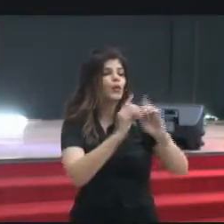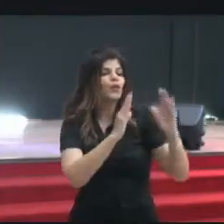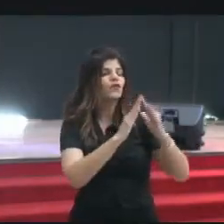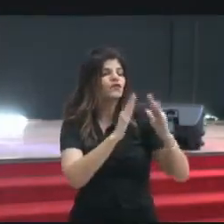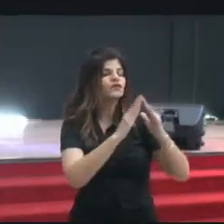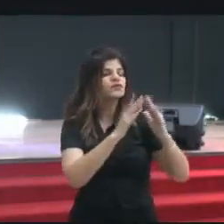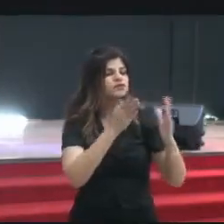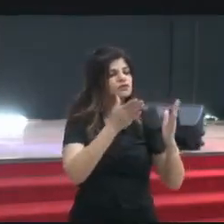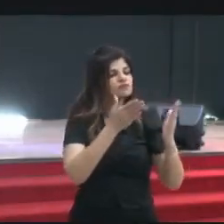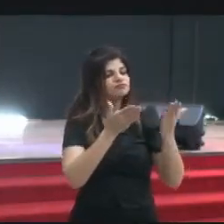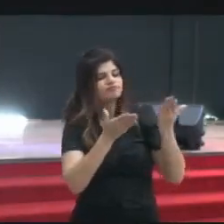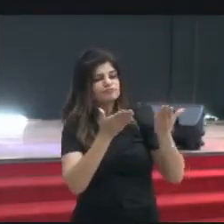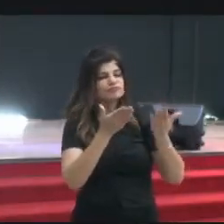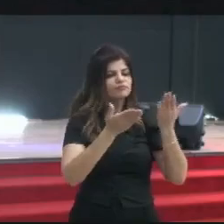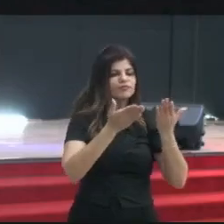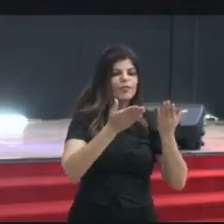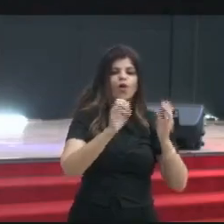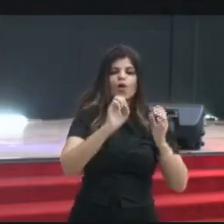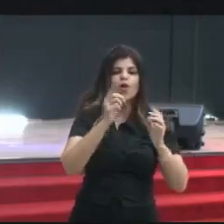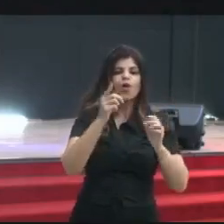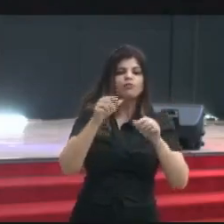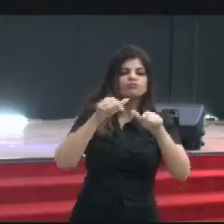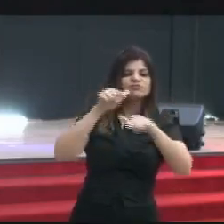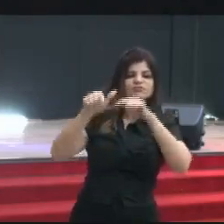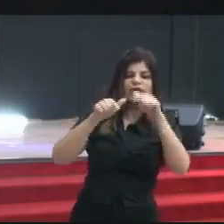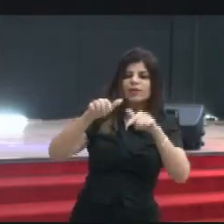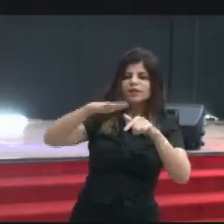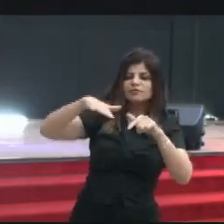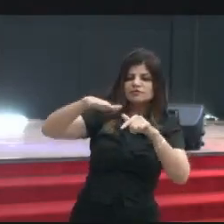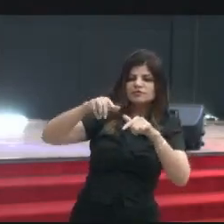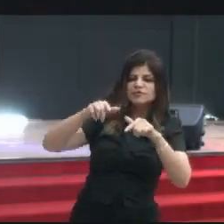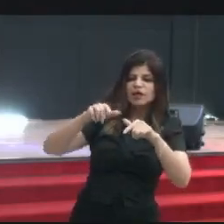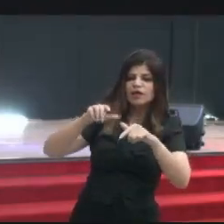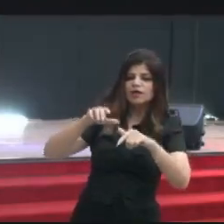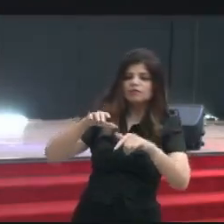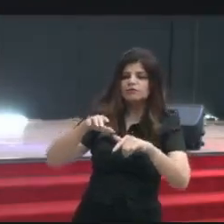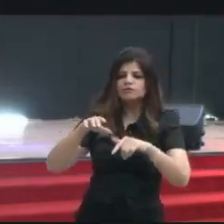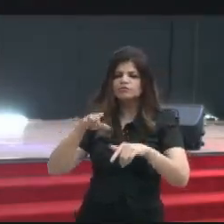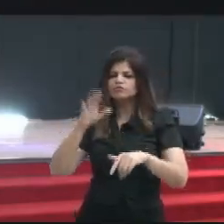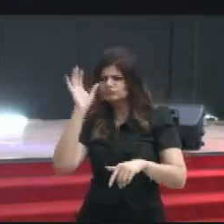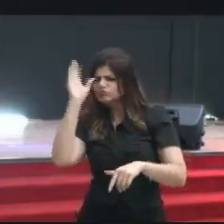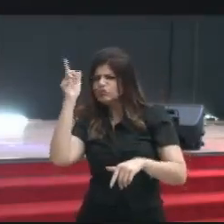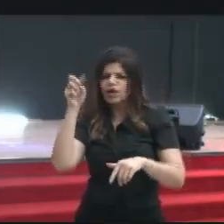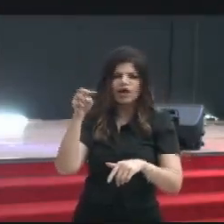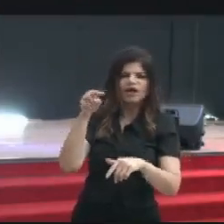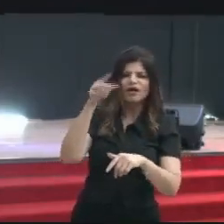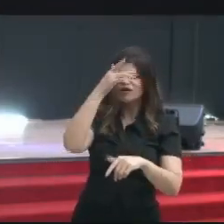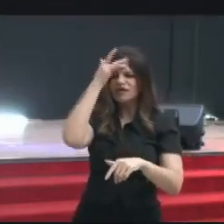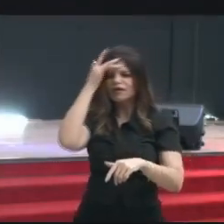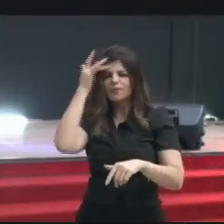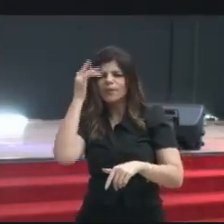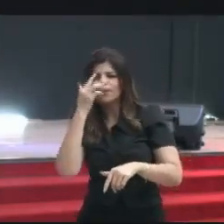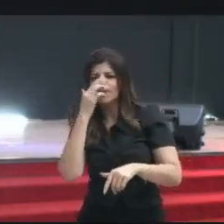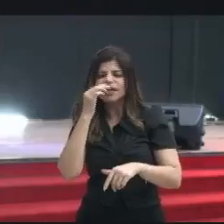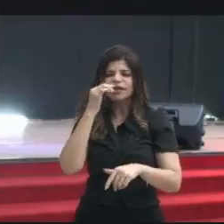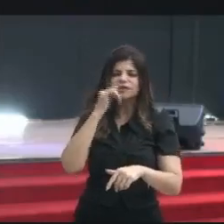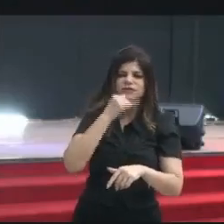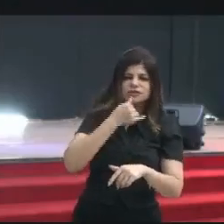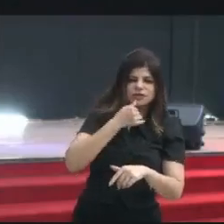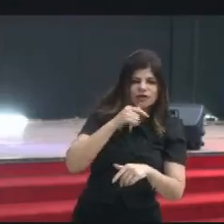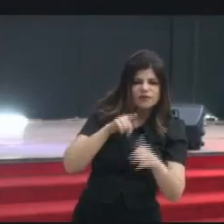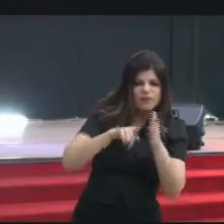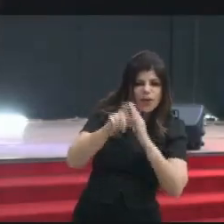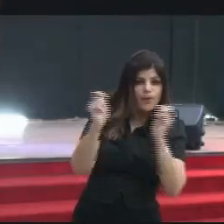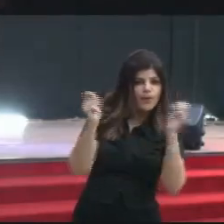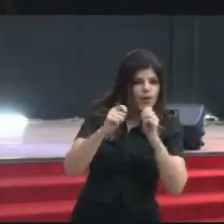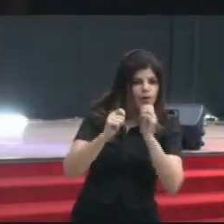vizinho, você está na repartição pública, de repente você olha para o semblante de alguém que está triste, você pergunta, posso orar